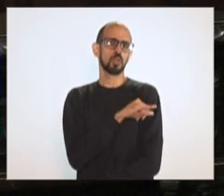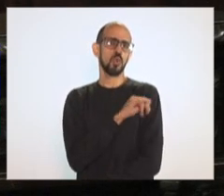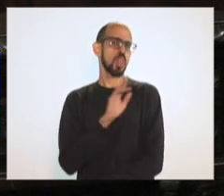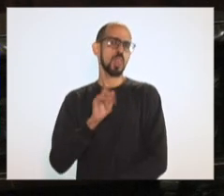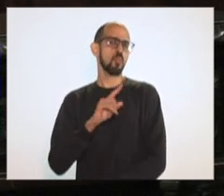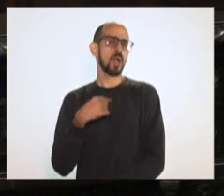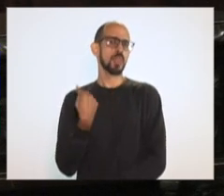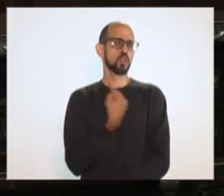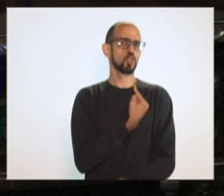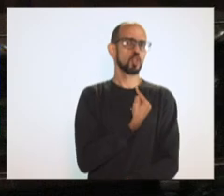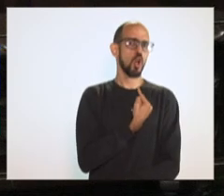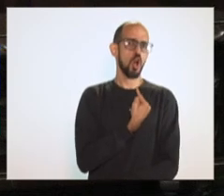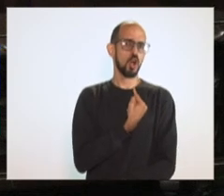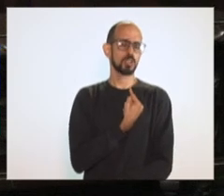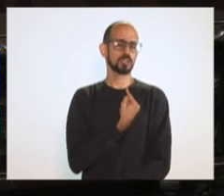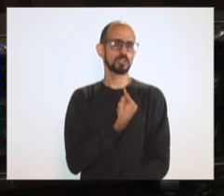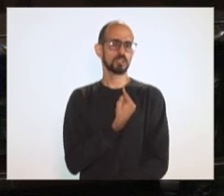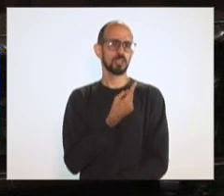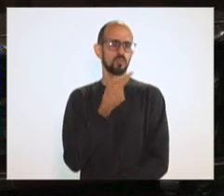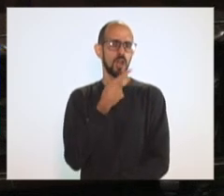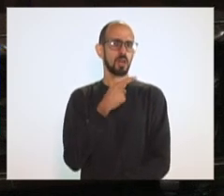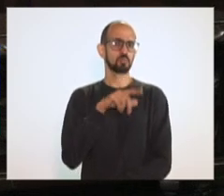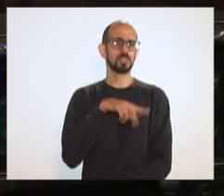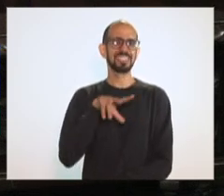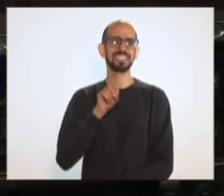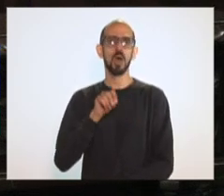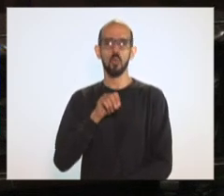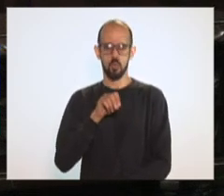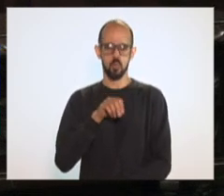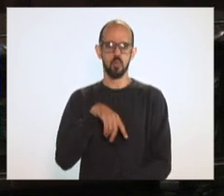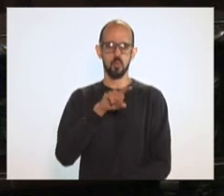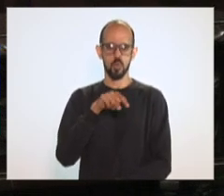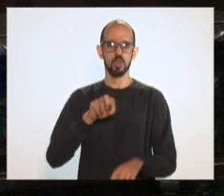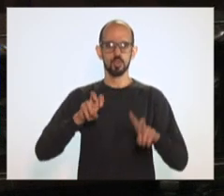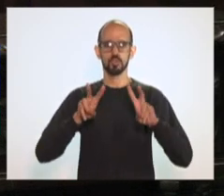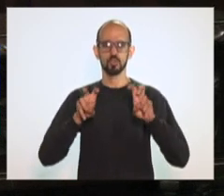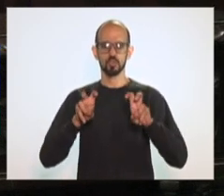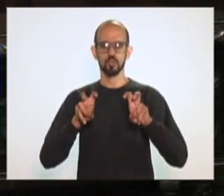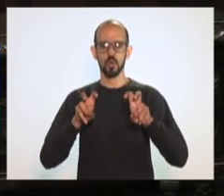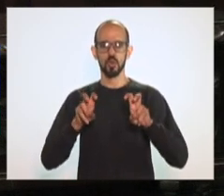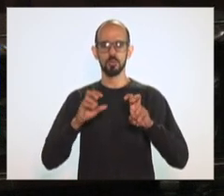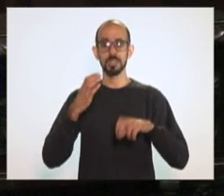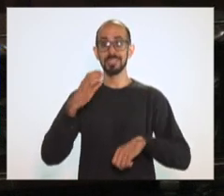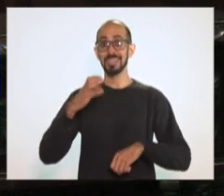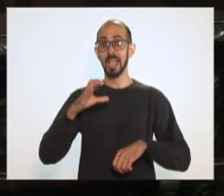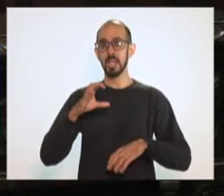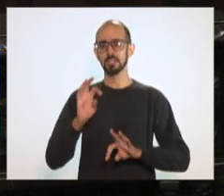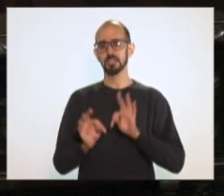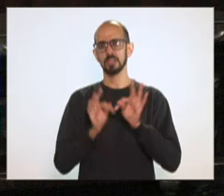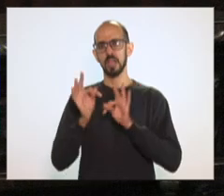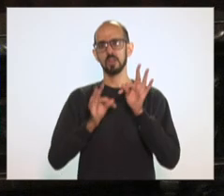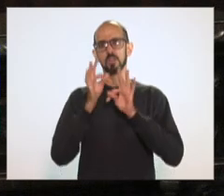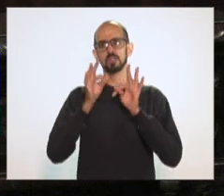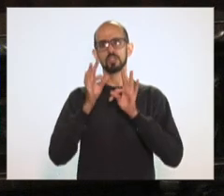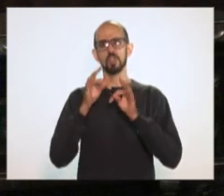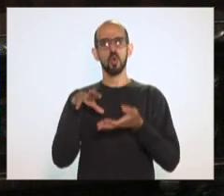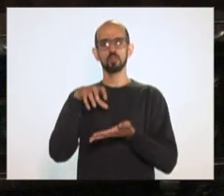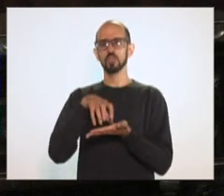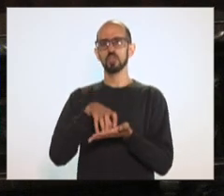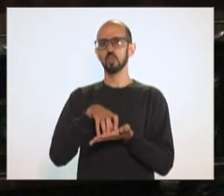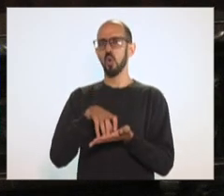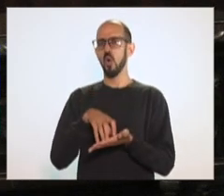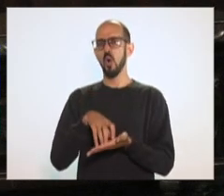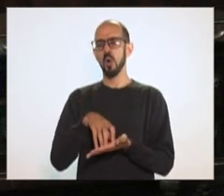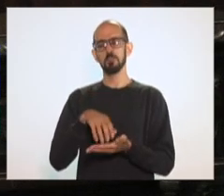presidente, negacionistas que negam a ciência, a tecnologia como algo fundamental para ultrapassar